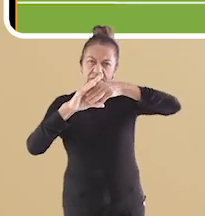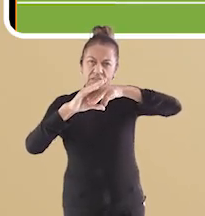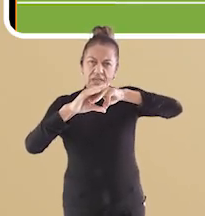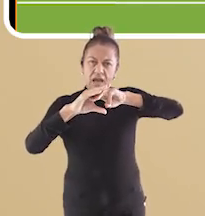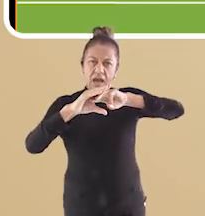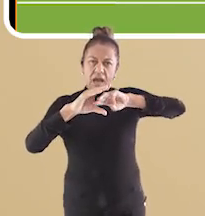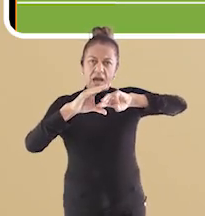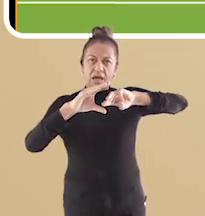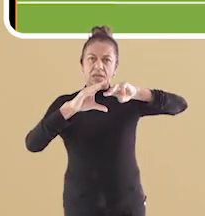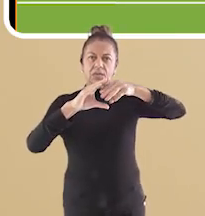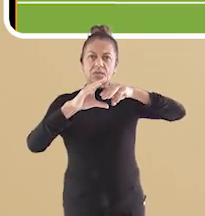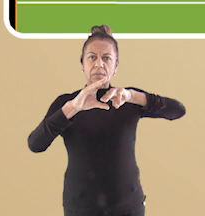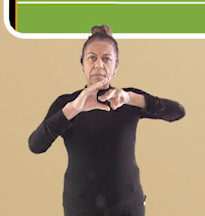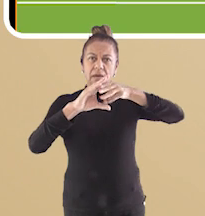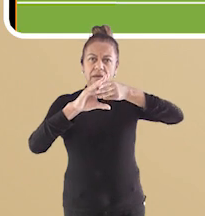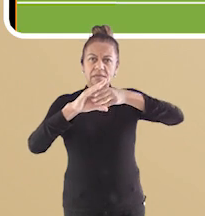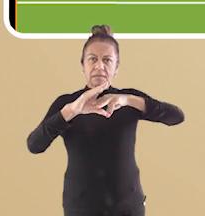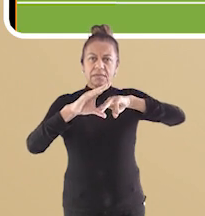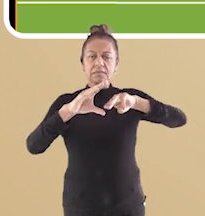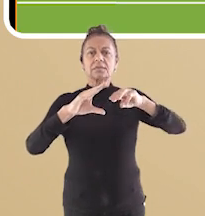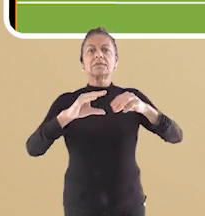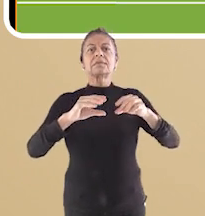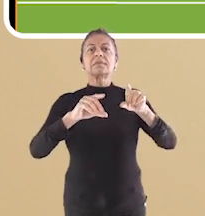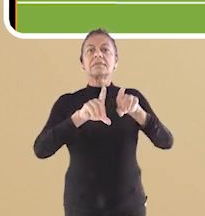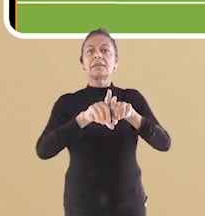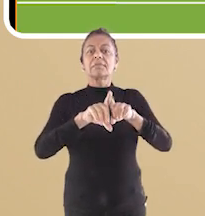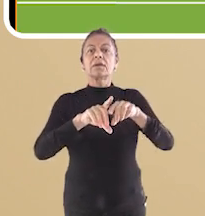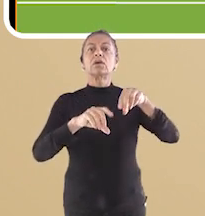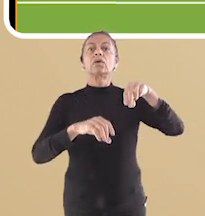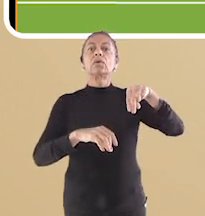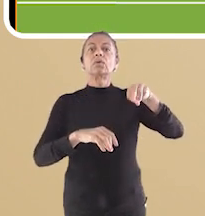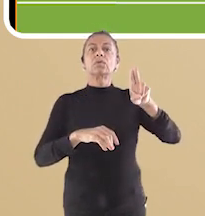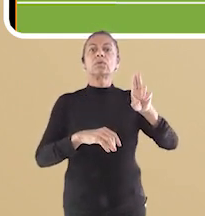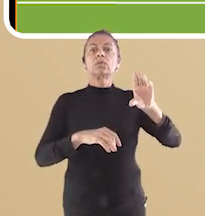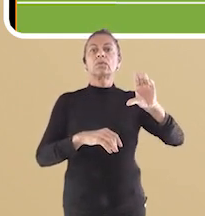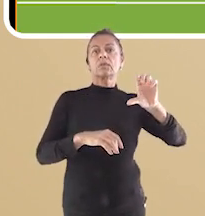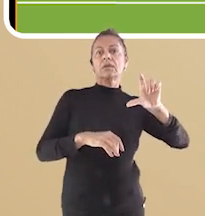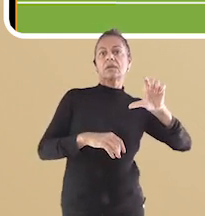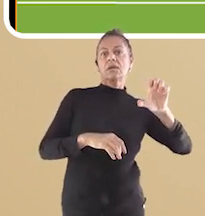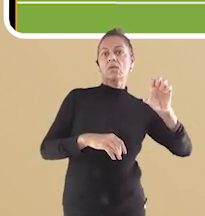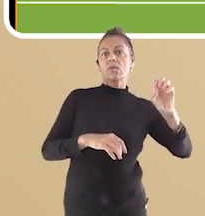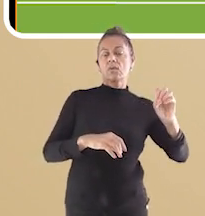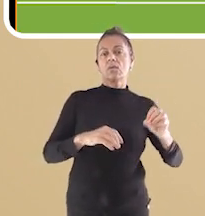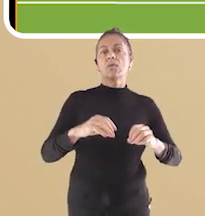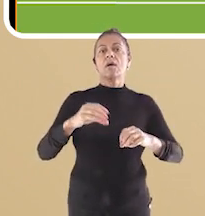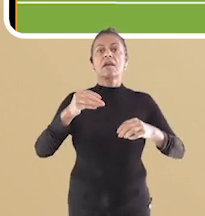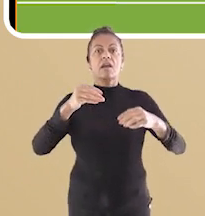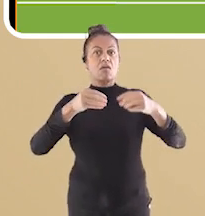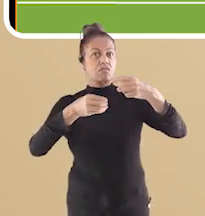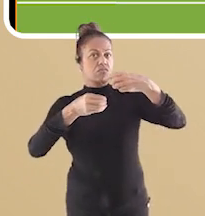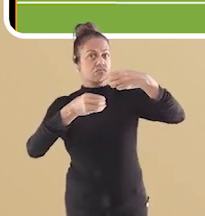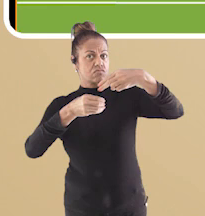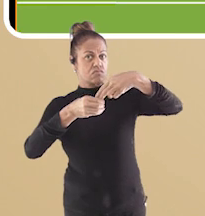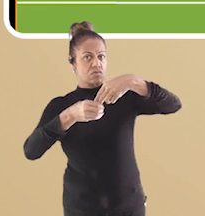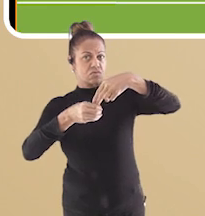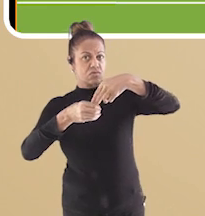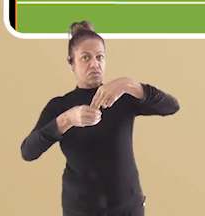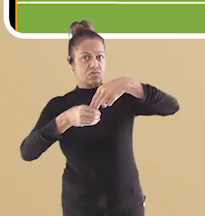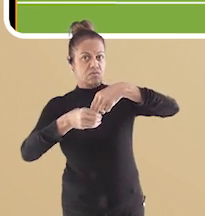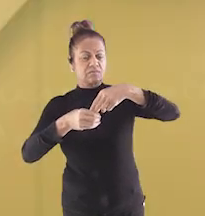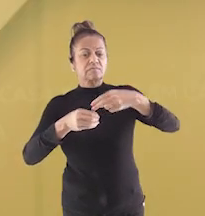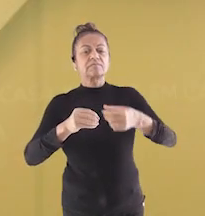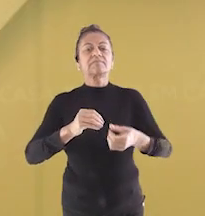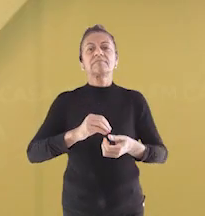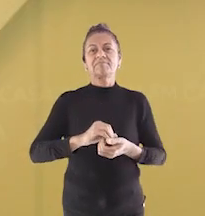mais mole, feita de rochas derretidas, silicatos de ferro e magnésio. Essa é a camada do